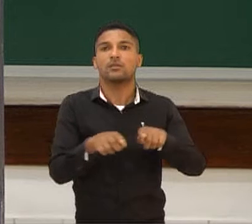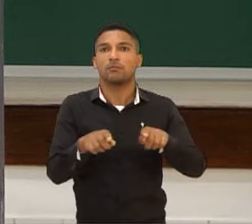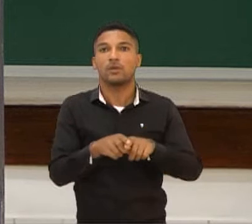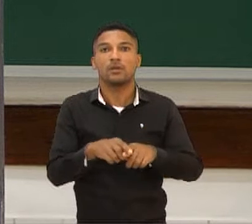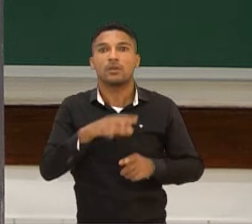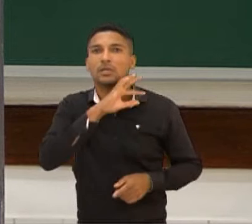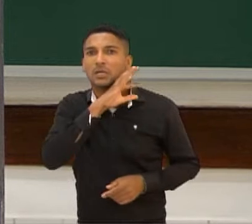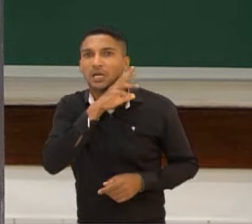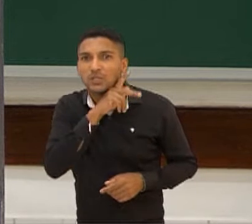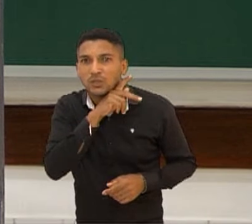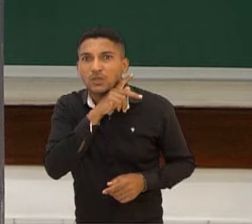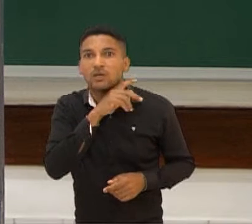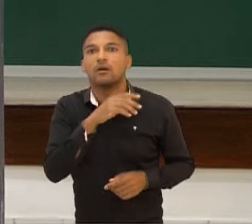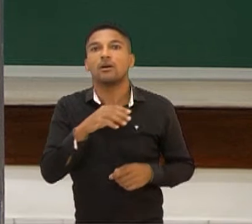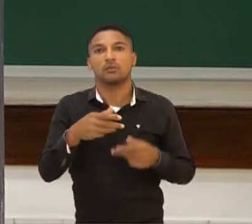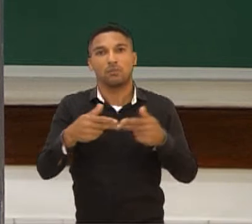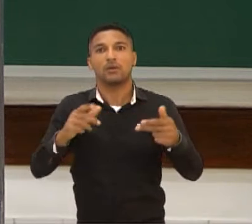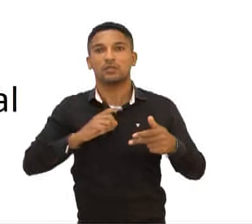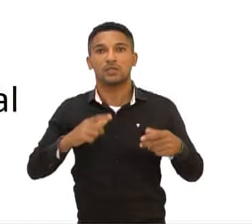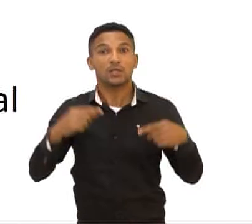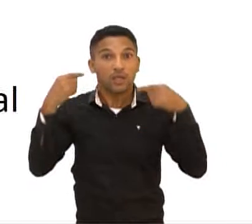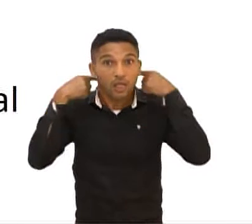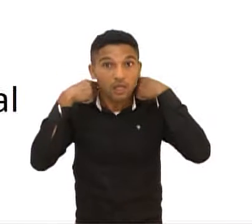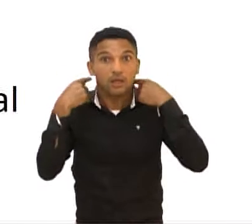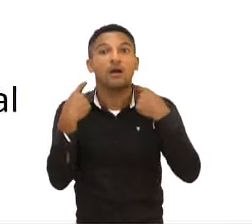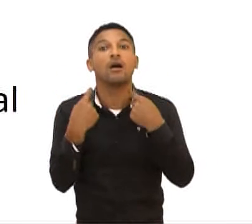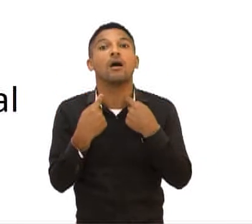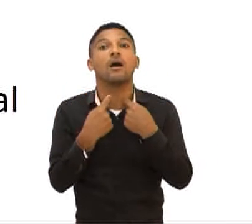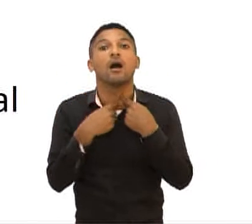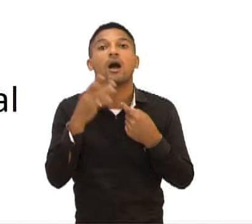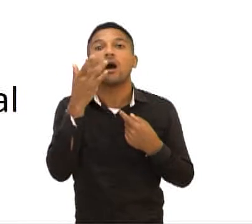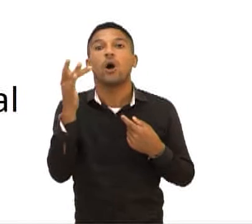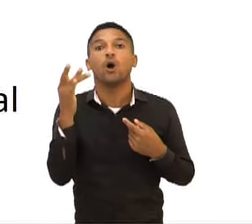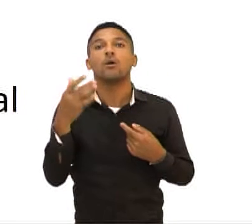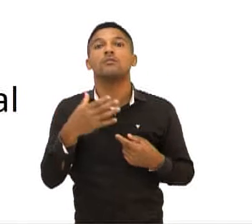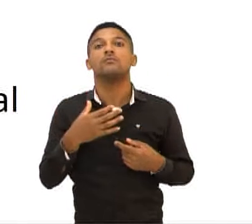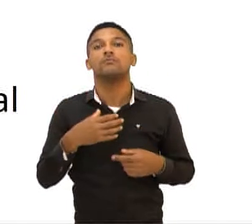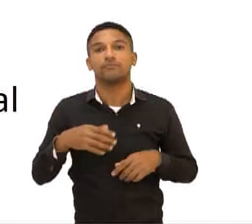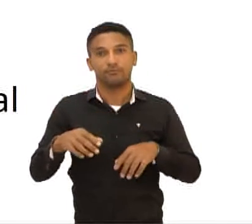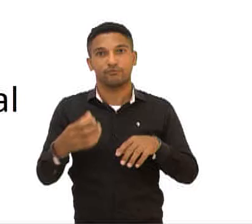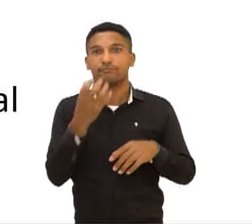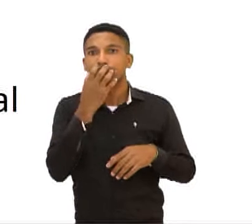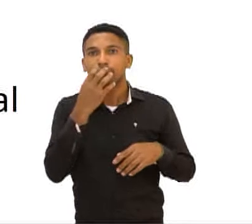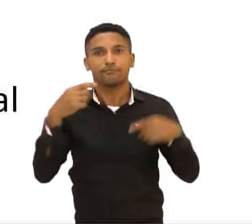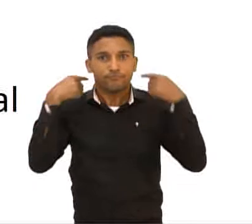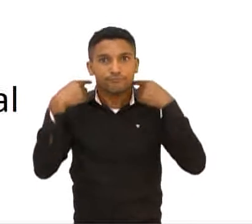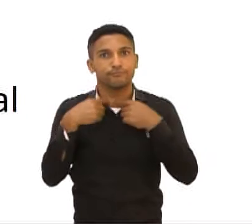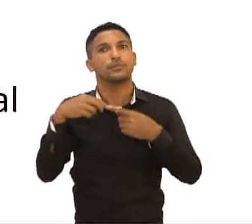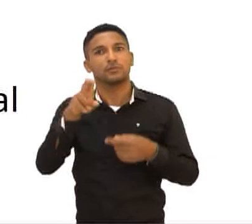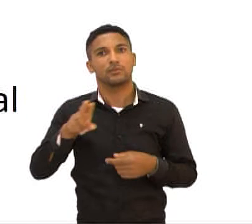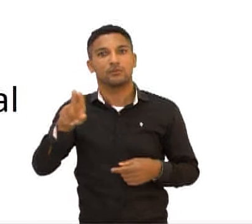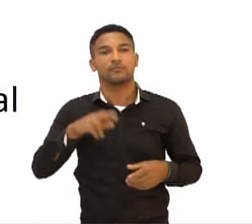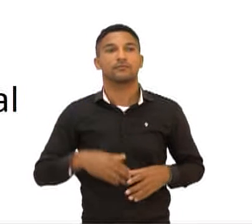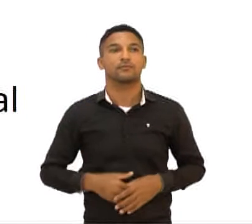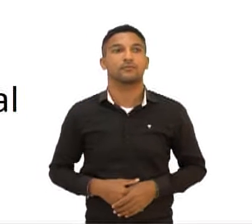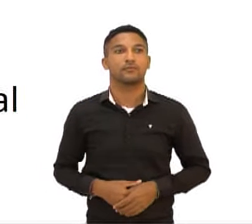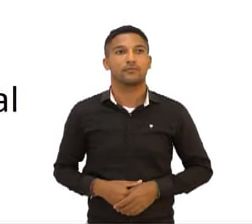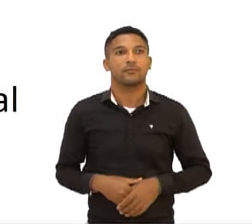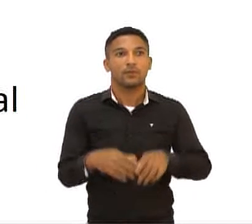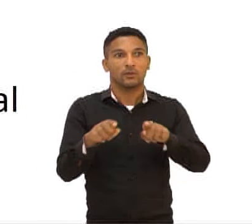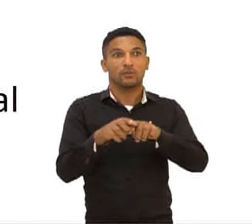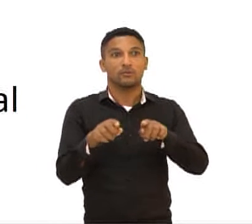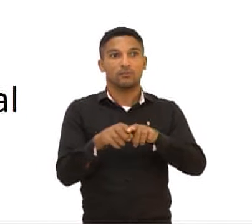O cachorro usava a colheira de ouro. E a gente também viu sobre o Império do Mali, né? Que ele era dominado pelo